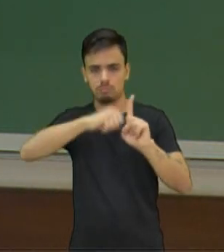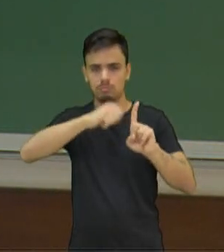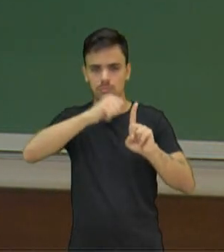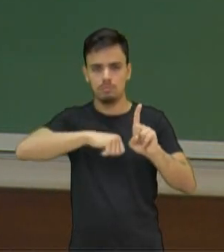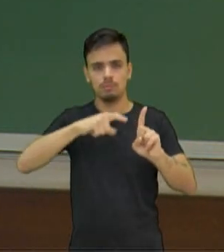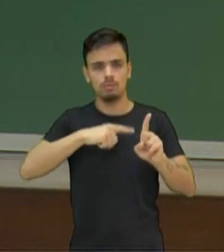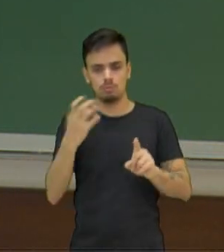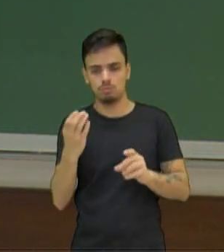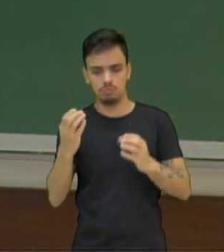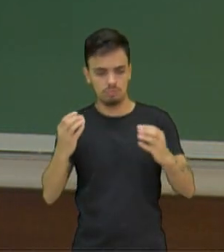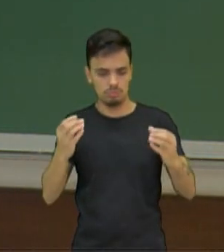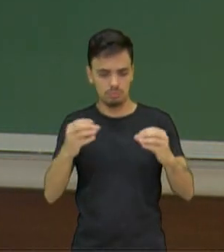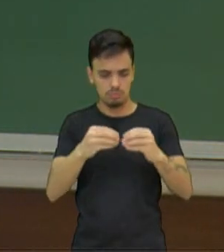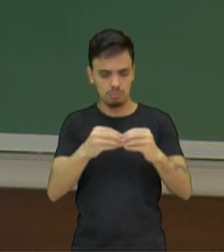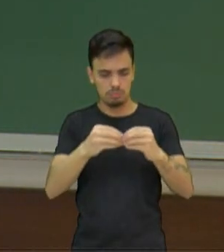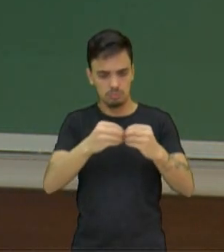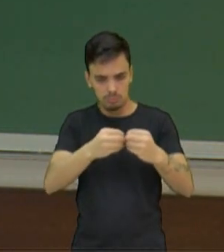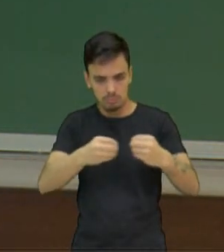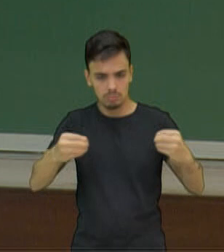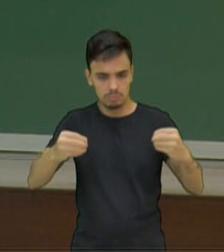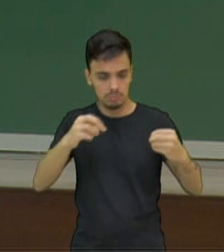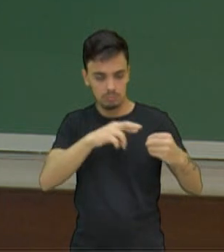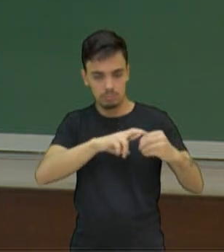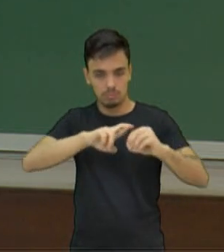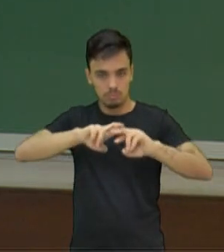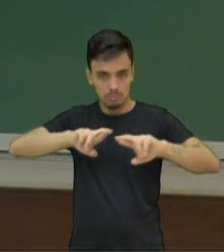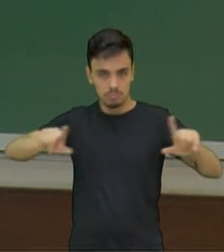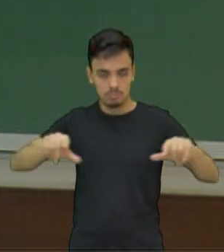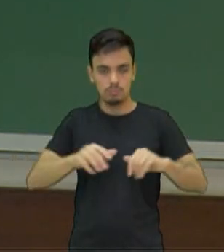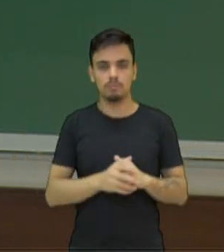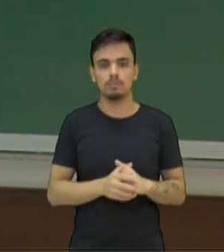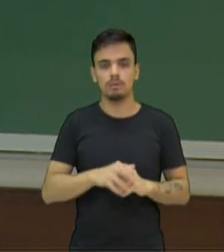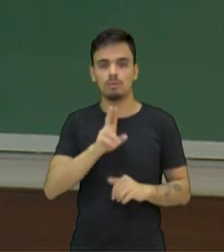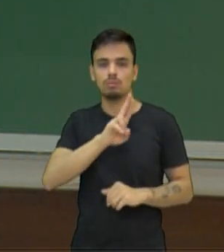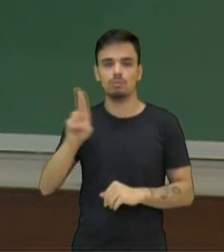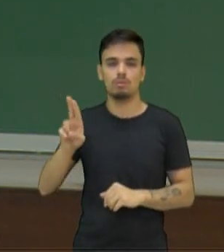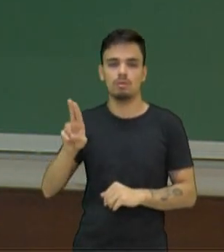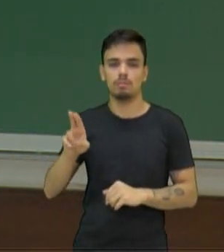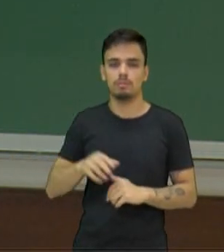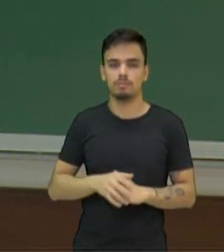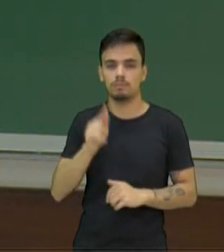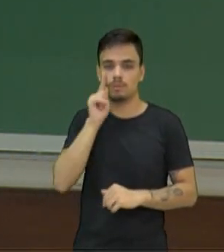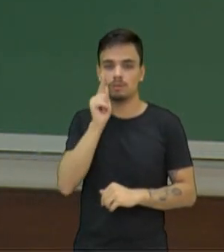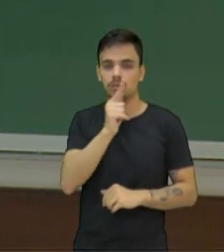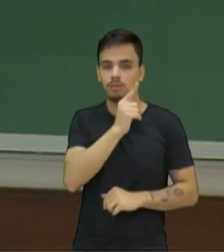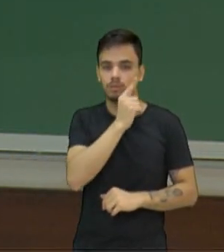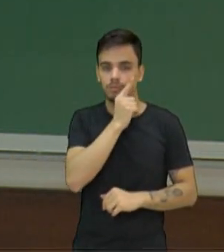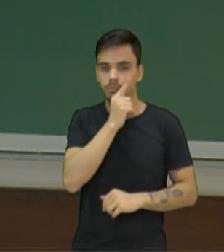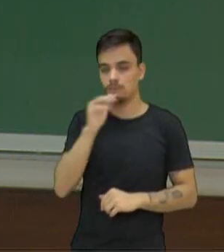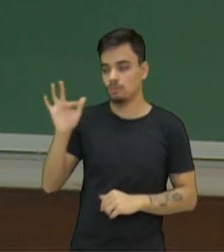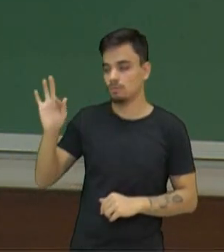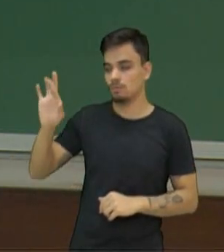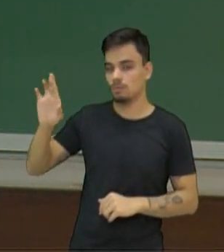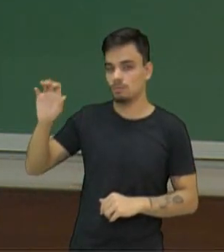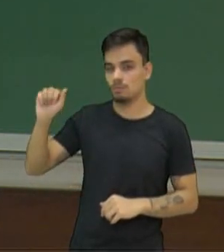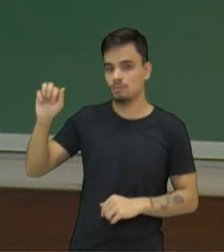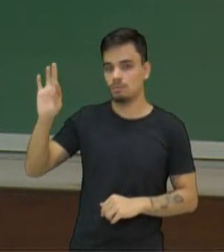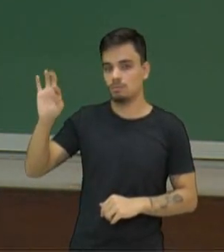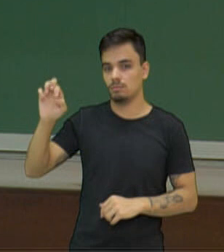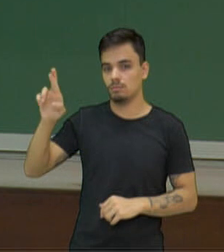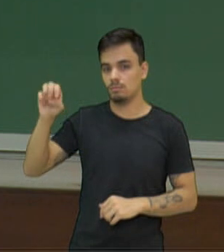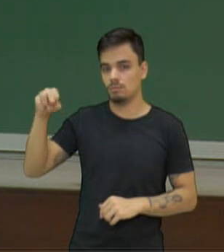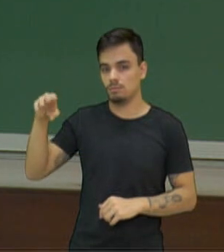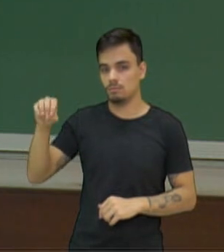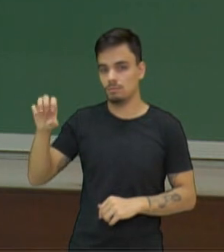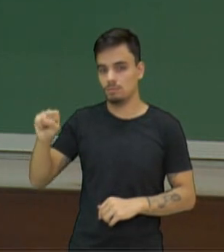2 foram fecundados, ou 3, enfim, né? Formando aquilo que a gente vai chamar então de gêmeos fraternos, ou